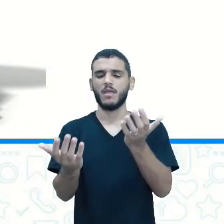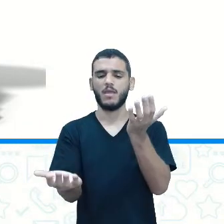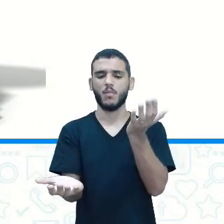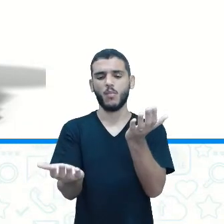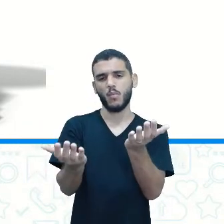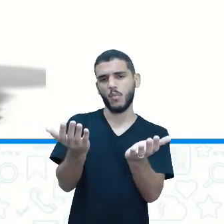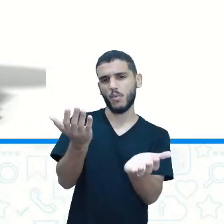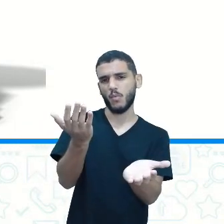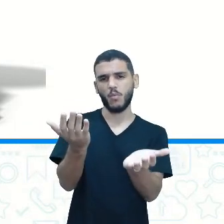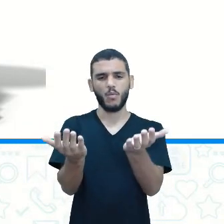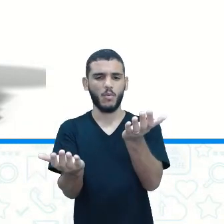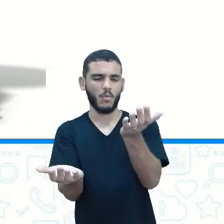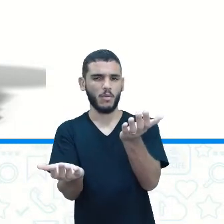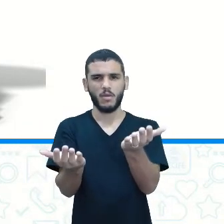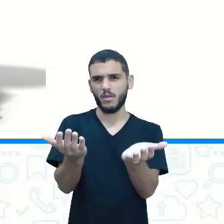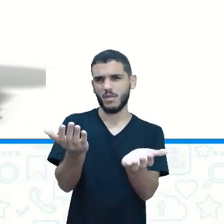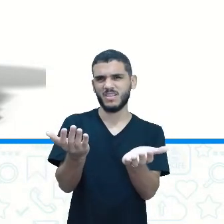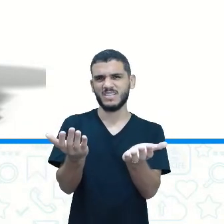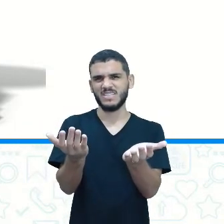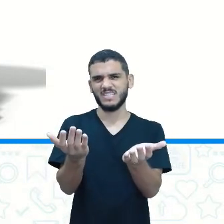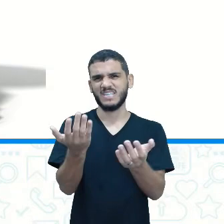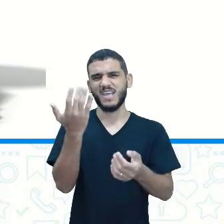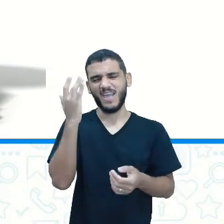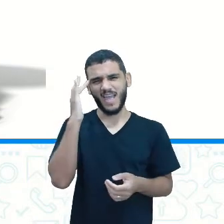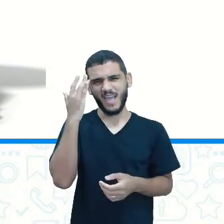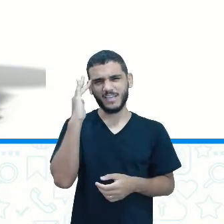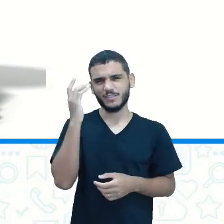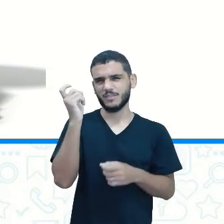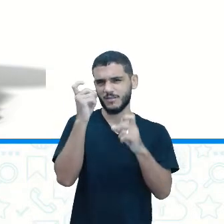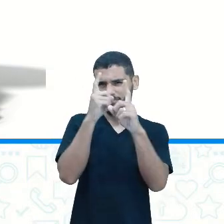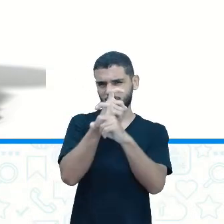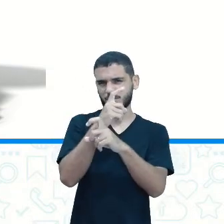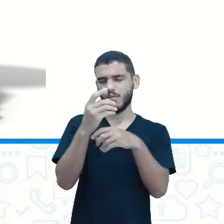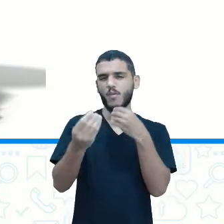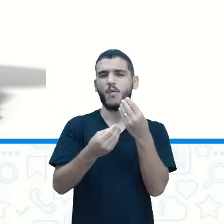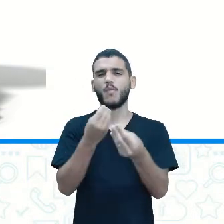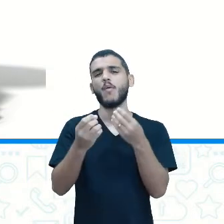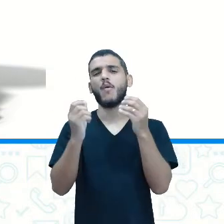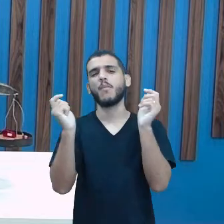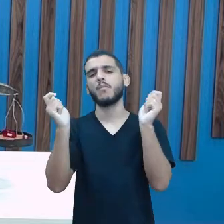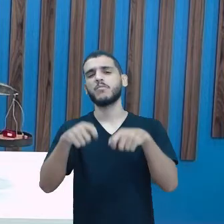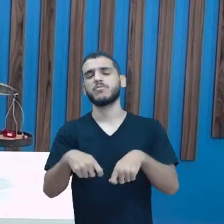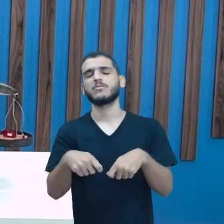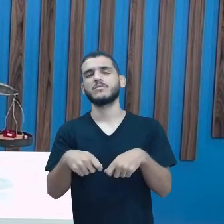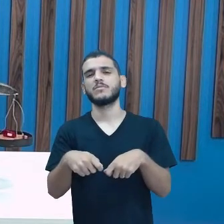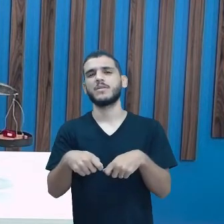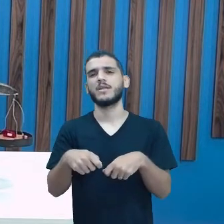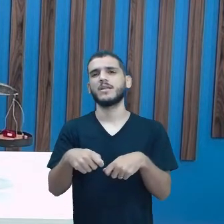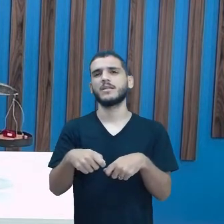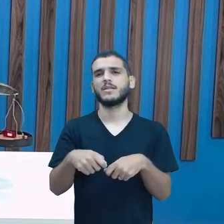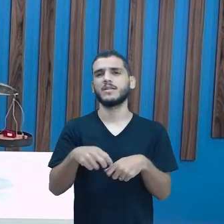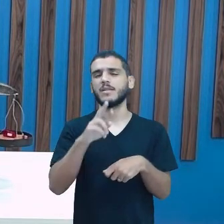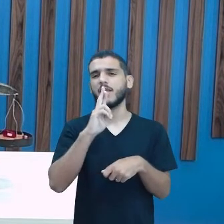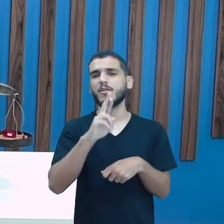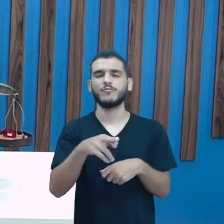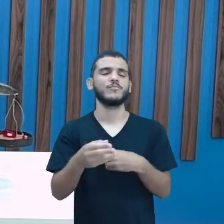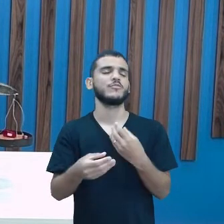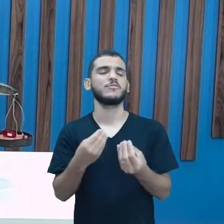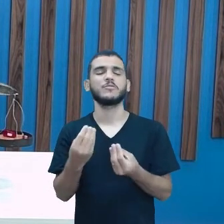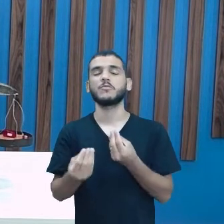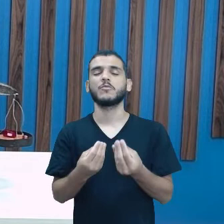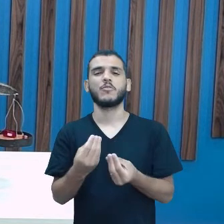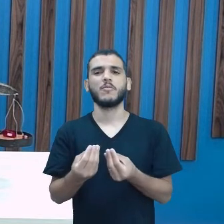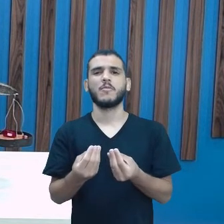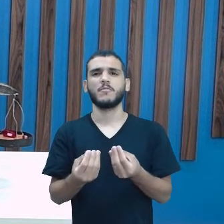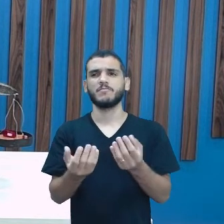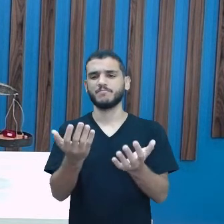faço isso, professora? Será que está difícil? Como é que você pode resolver essa situação aí para que a balança,